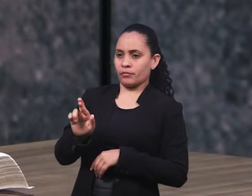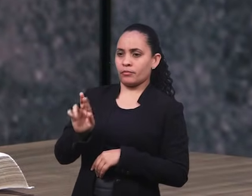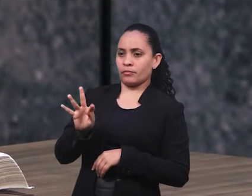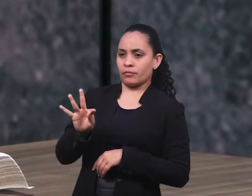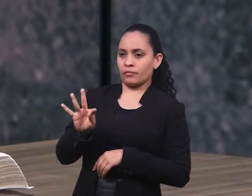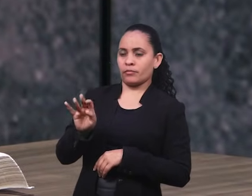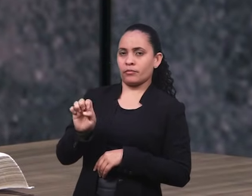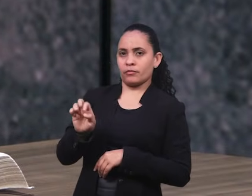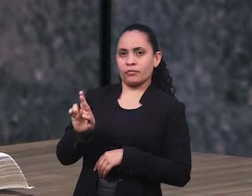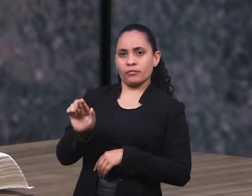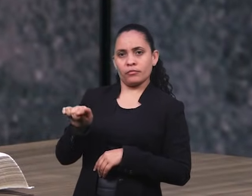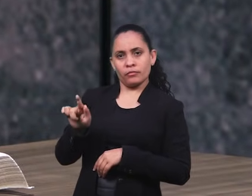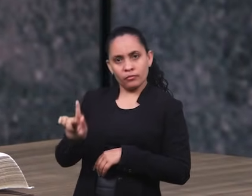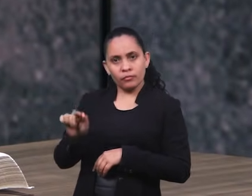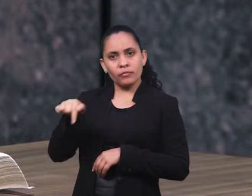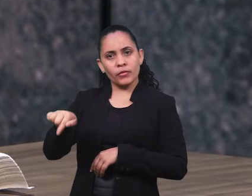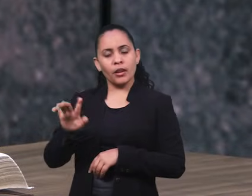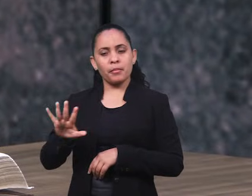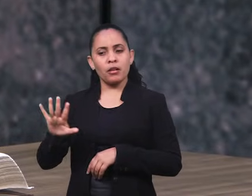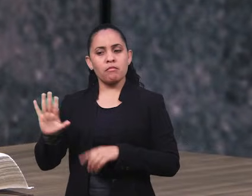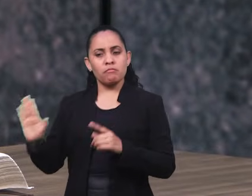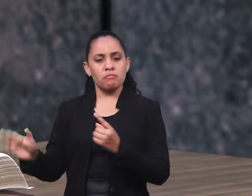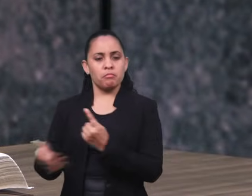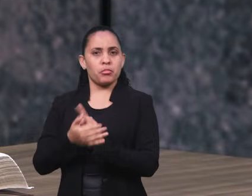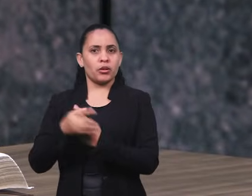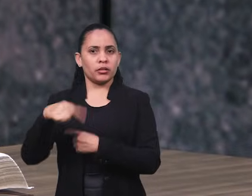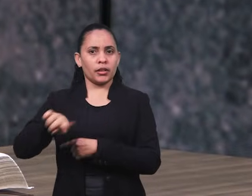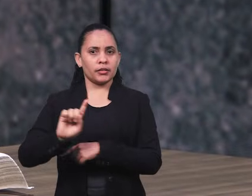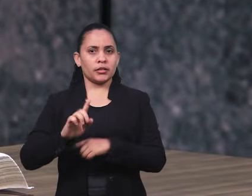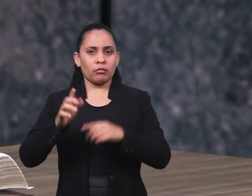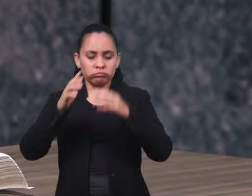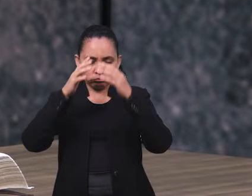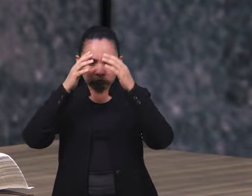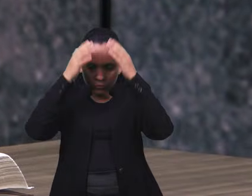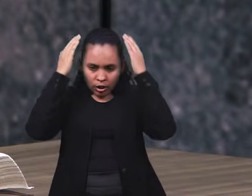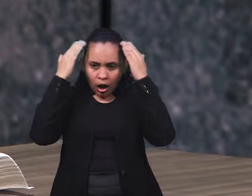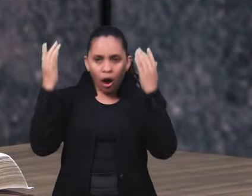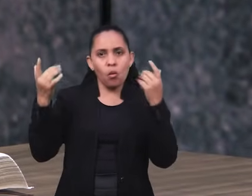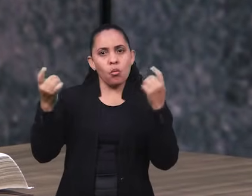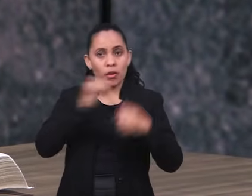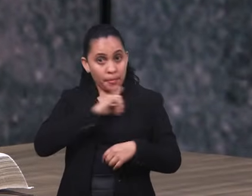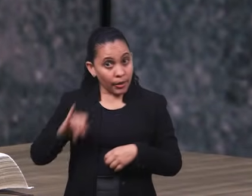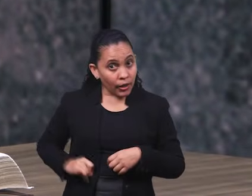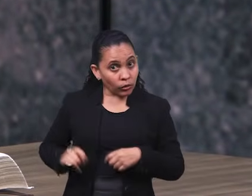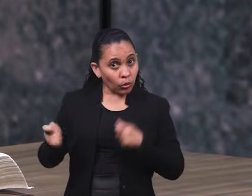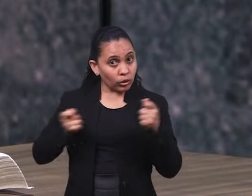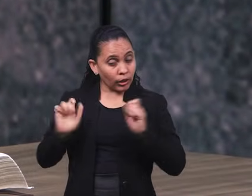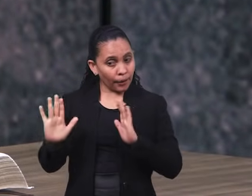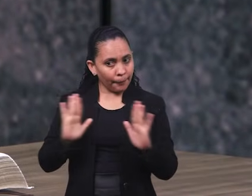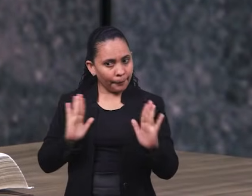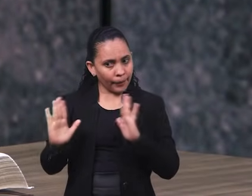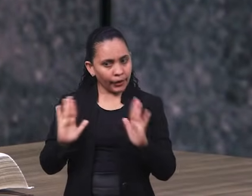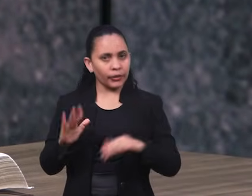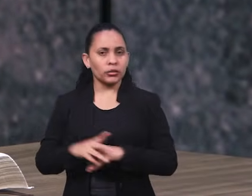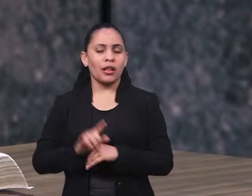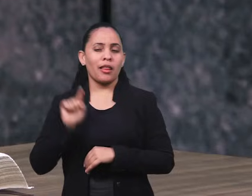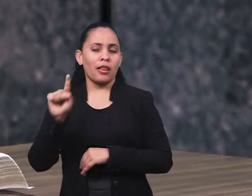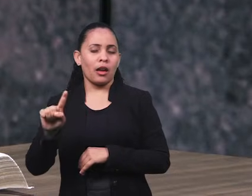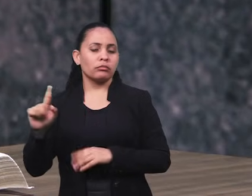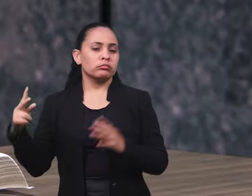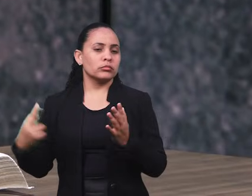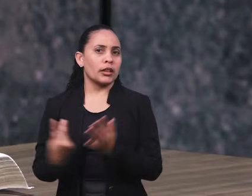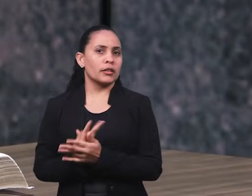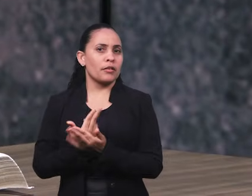vai ser colocado ali sob proteção do Frederico da Saxônia. E nesse castelo acontecem